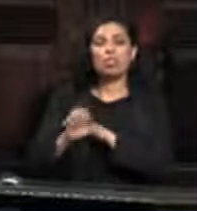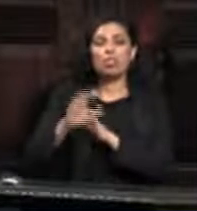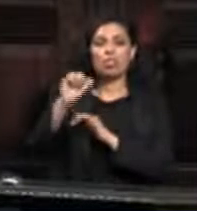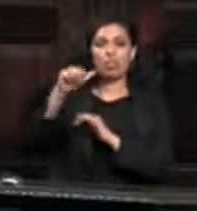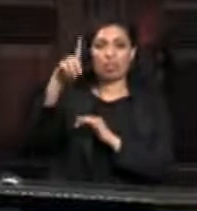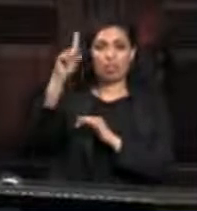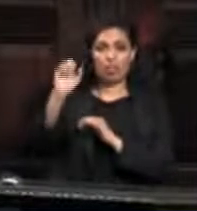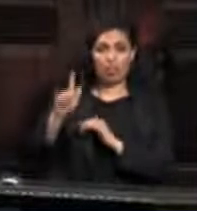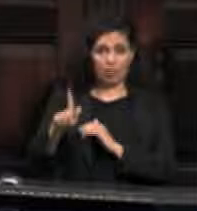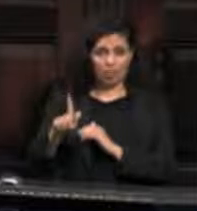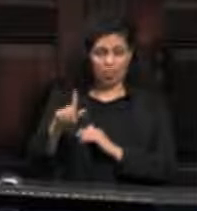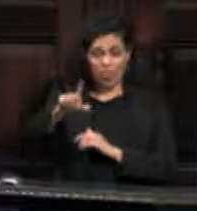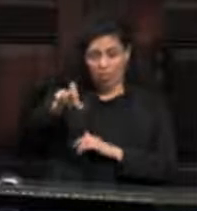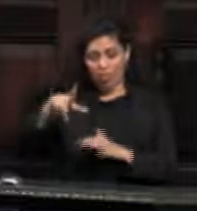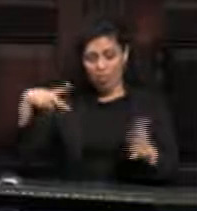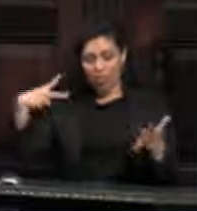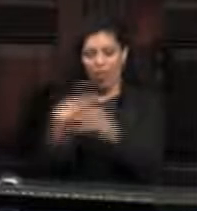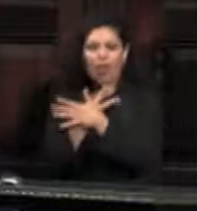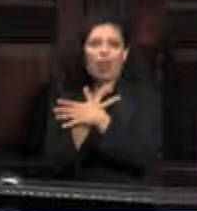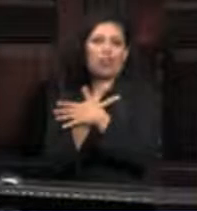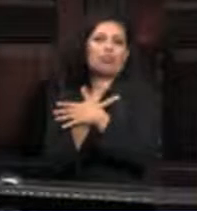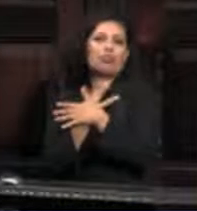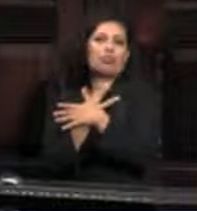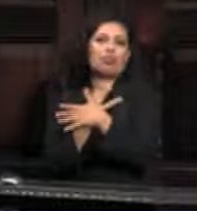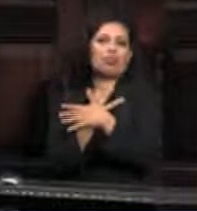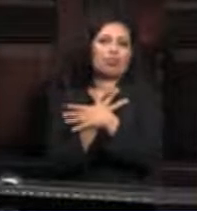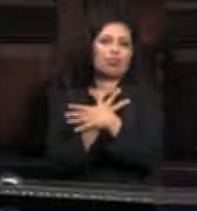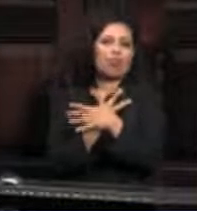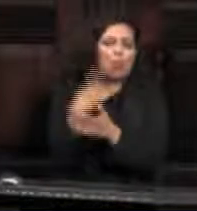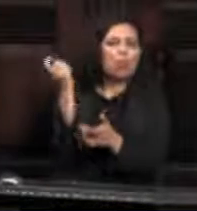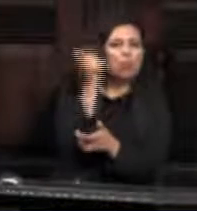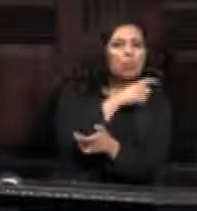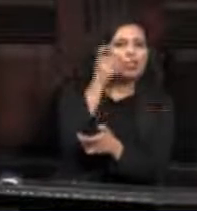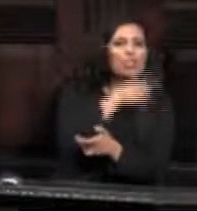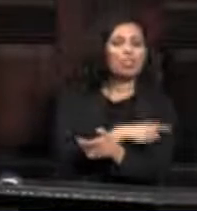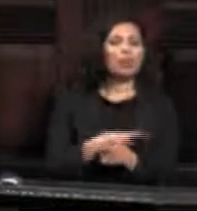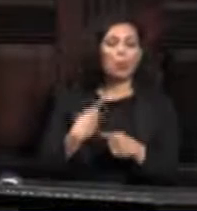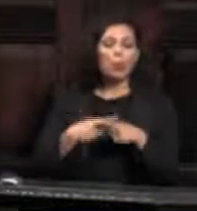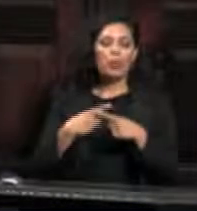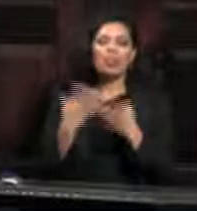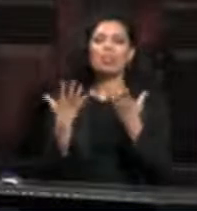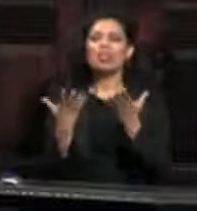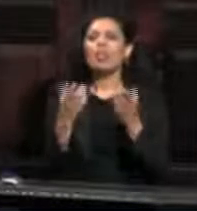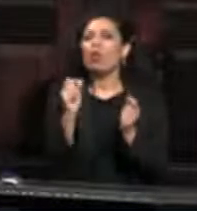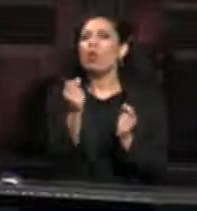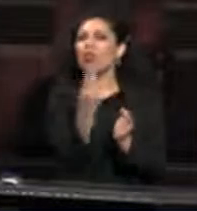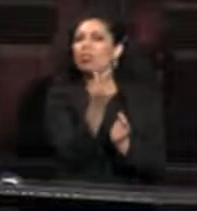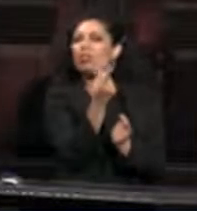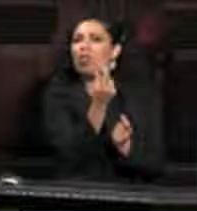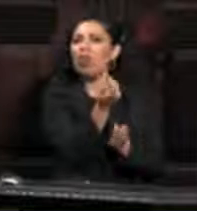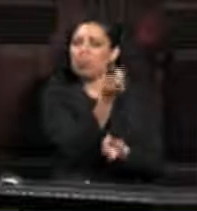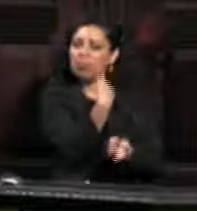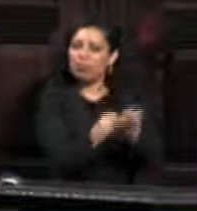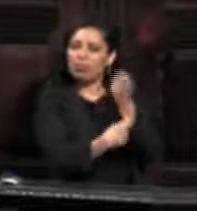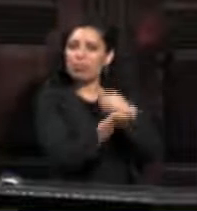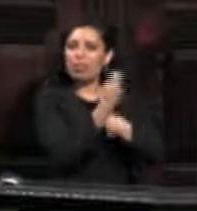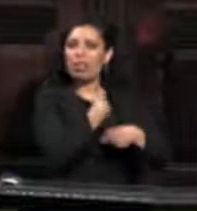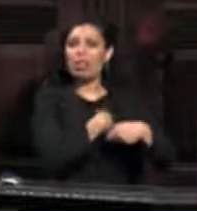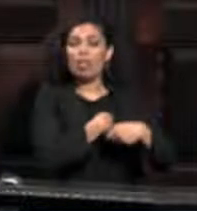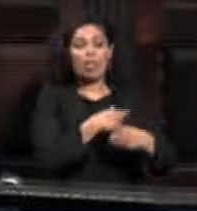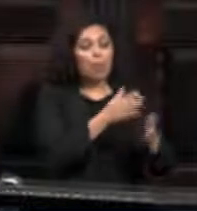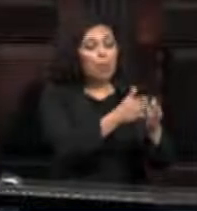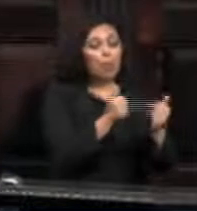uma falsidade ideológica para cobrar indevidamente de